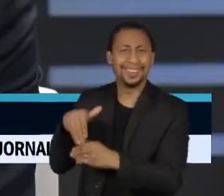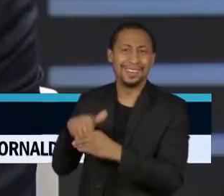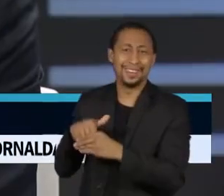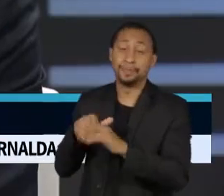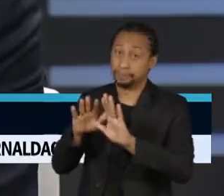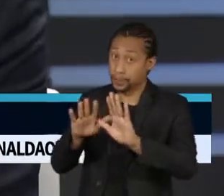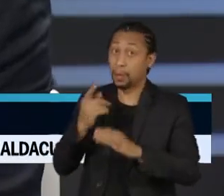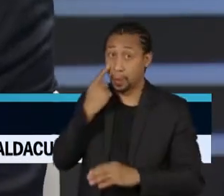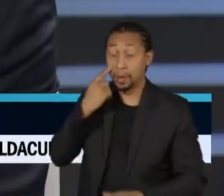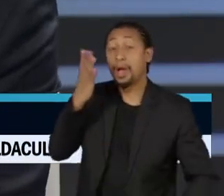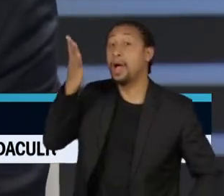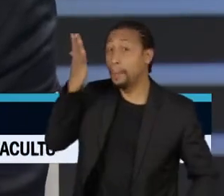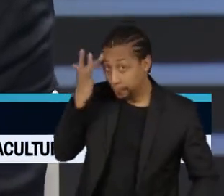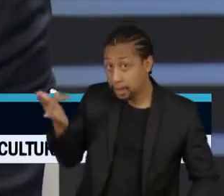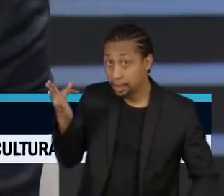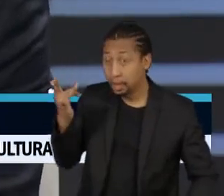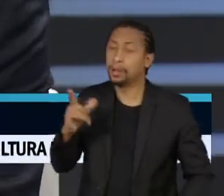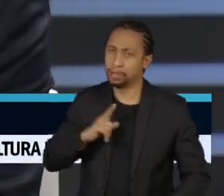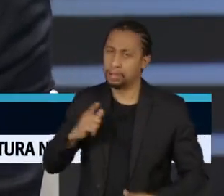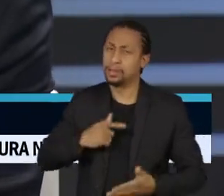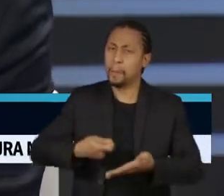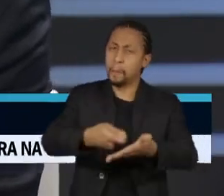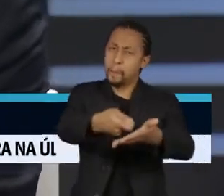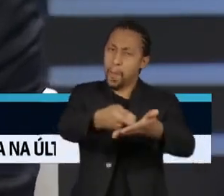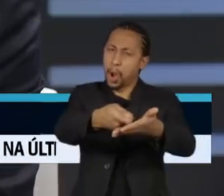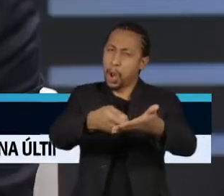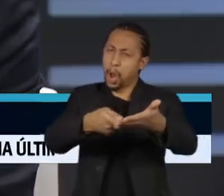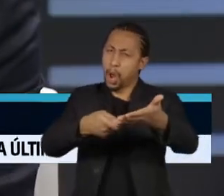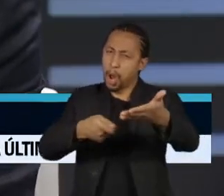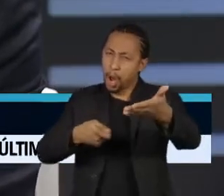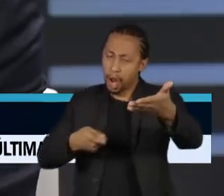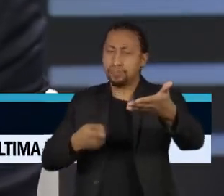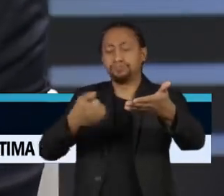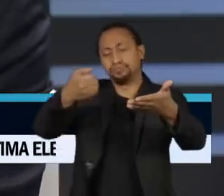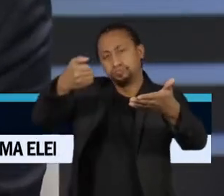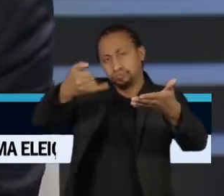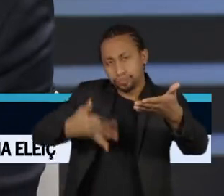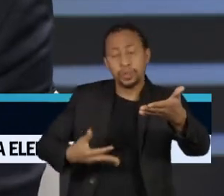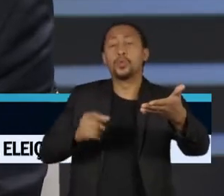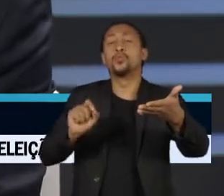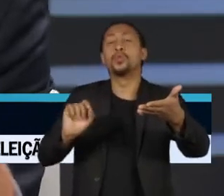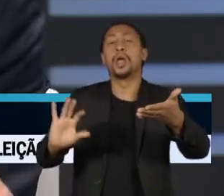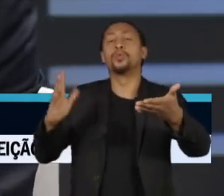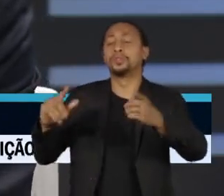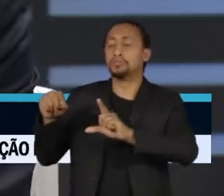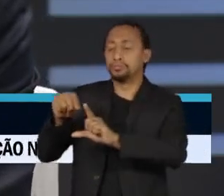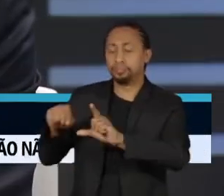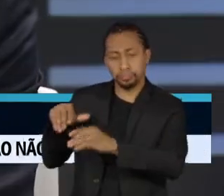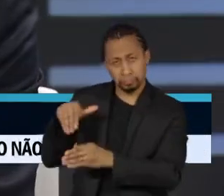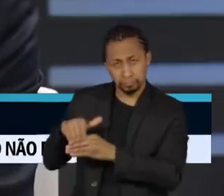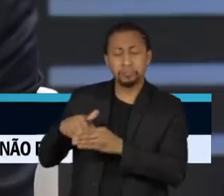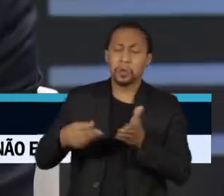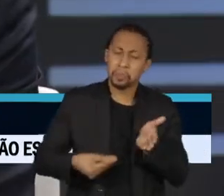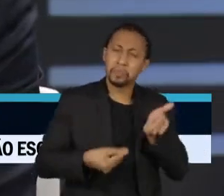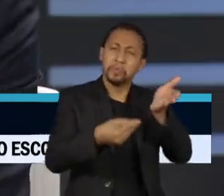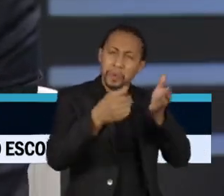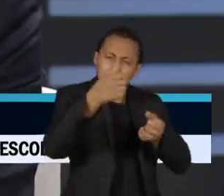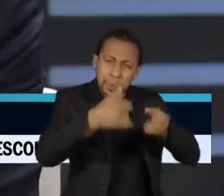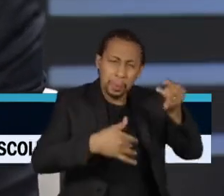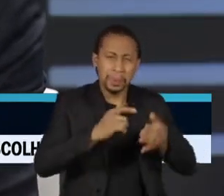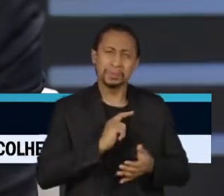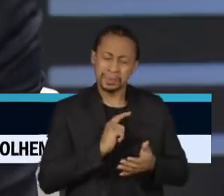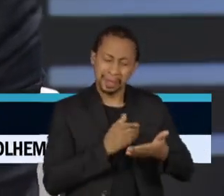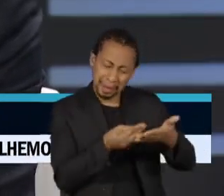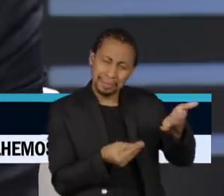amanhã virá um relatório que vai sinalizar algumas coisas, mas efetivamente, como diz um candidato a presidente,